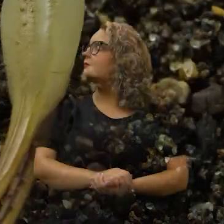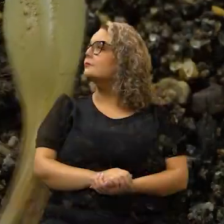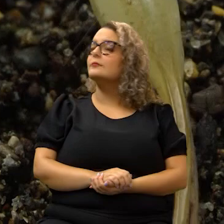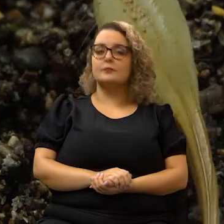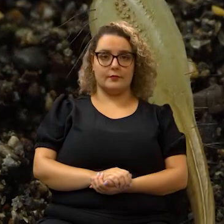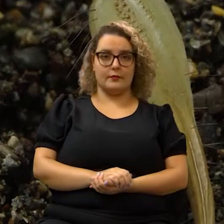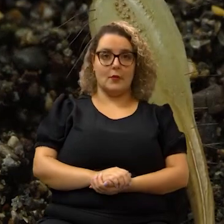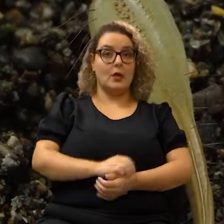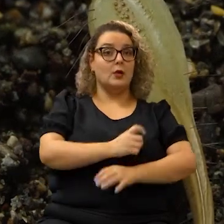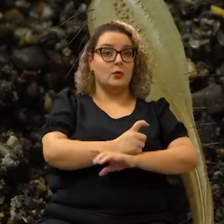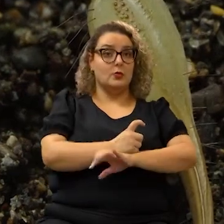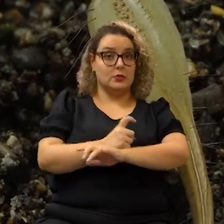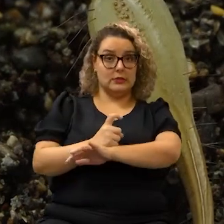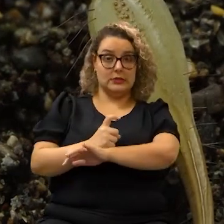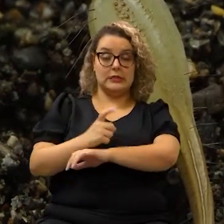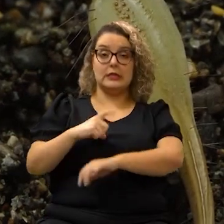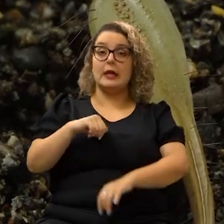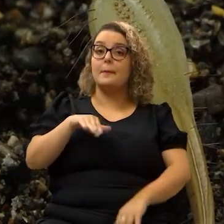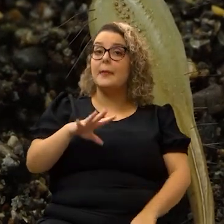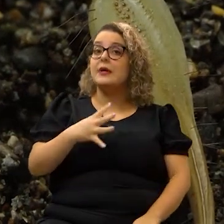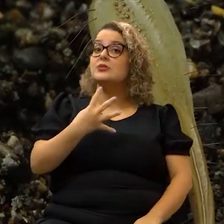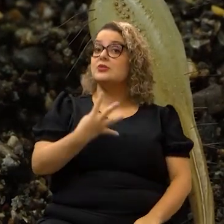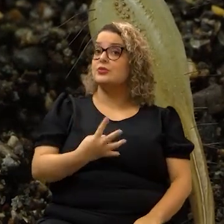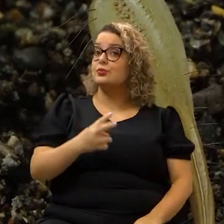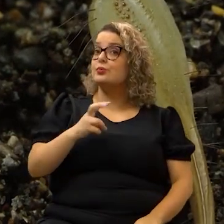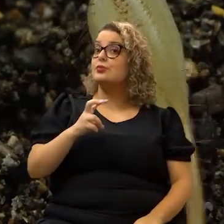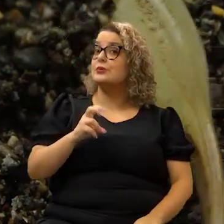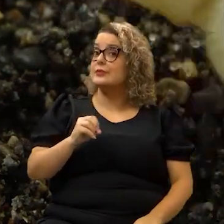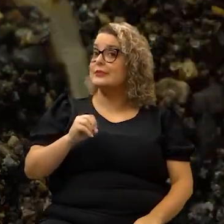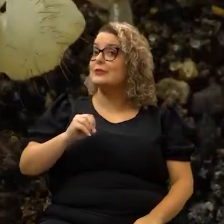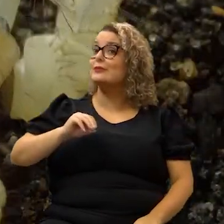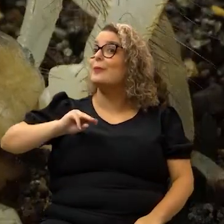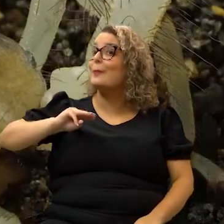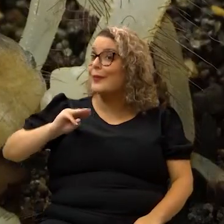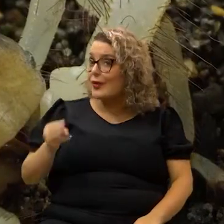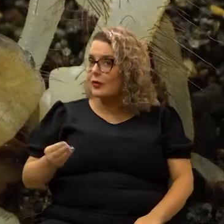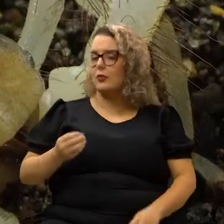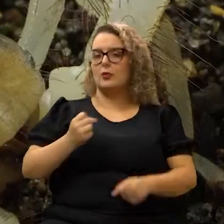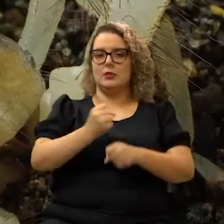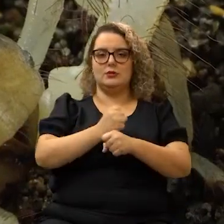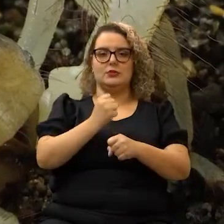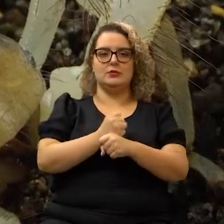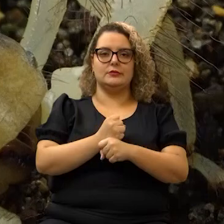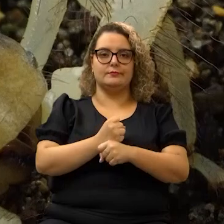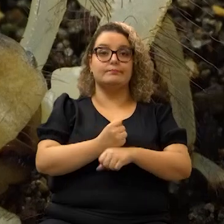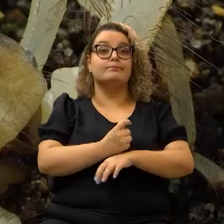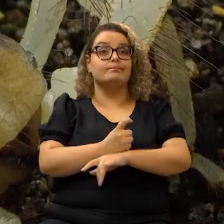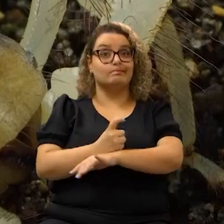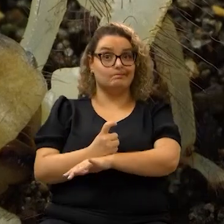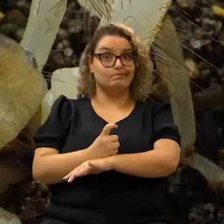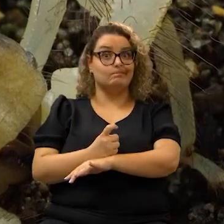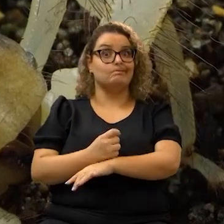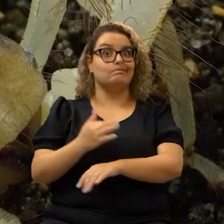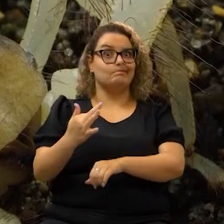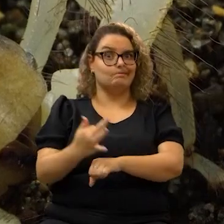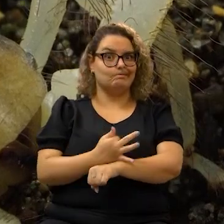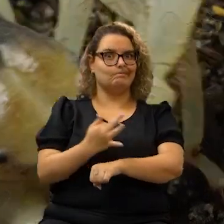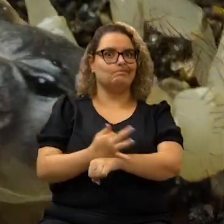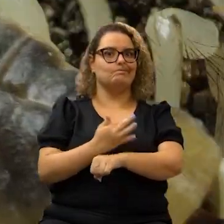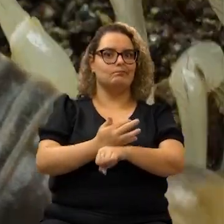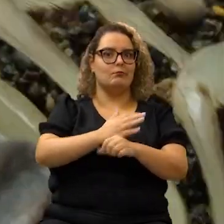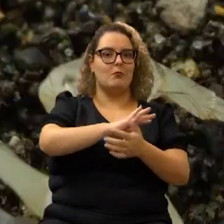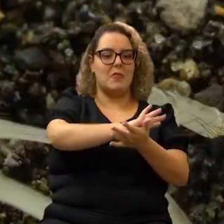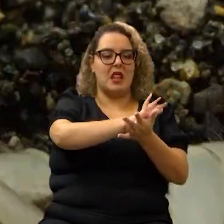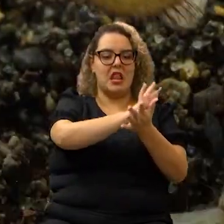Os escorpiões existem há mais de 450 milhões de anos. Eles são animais resistentes a